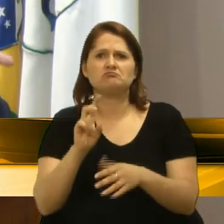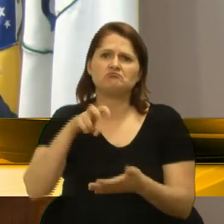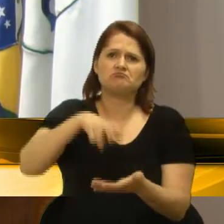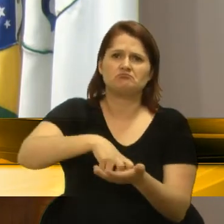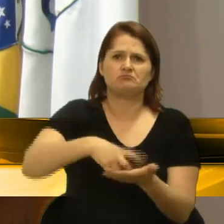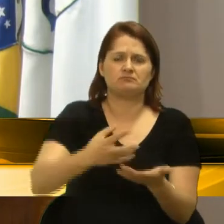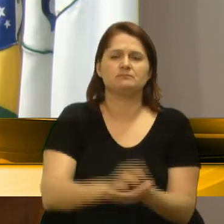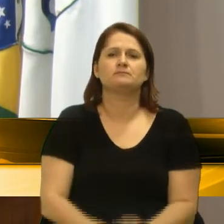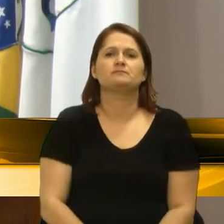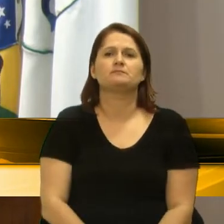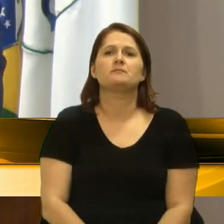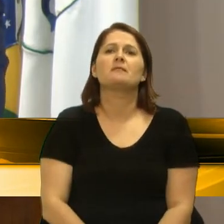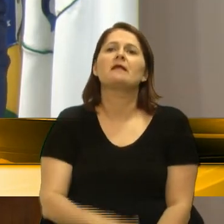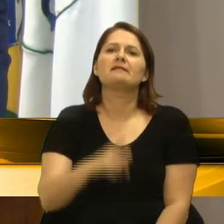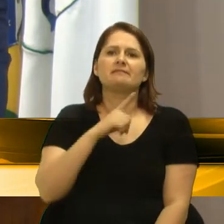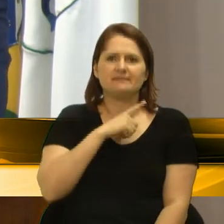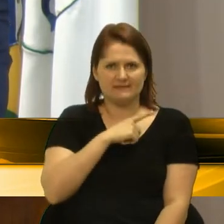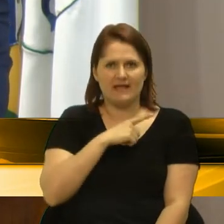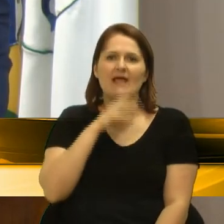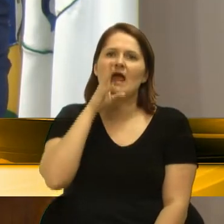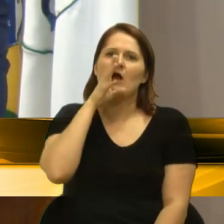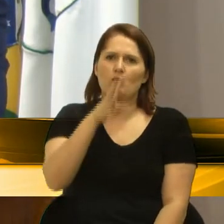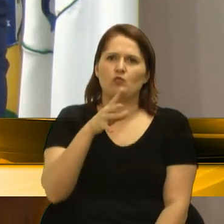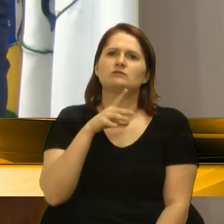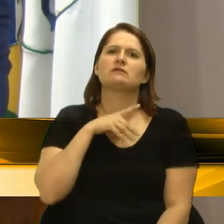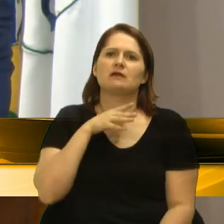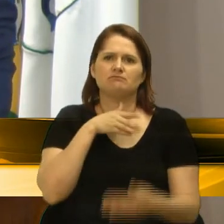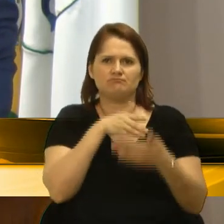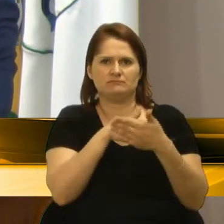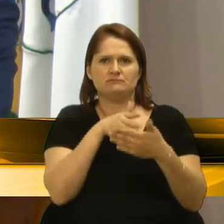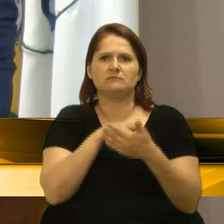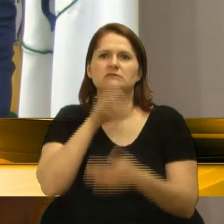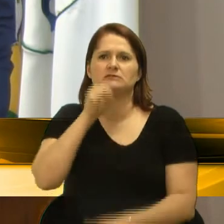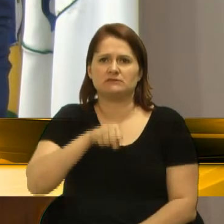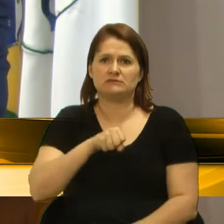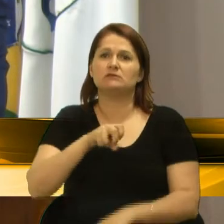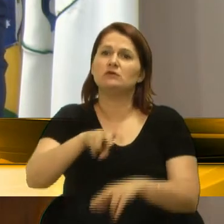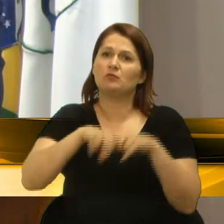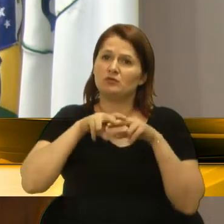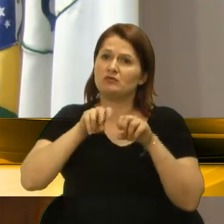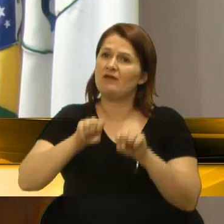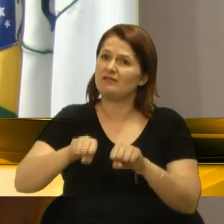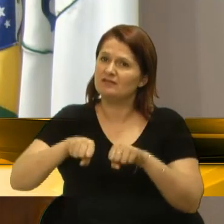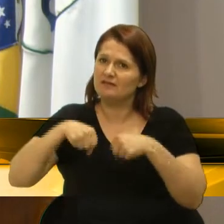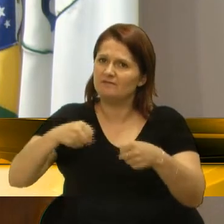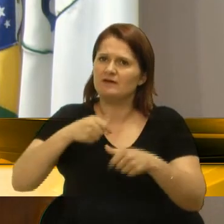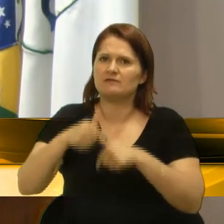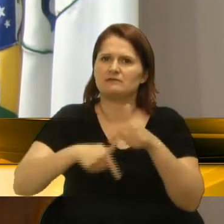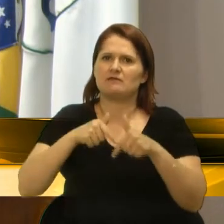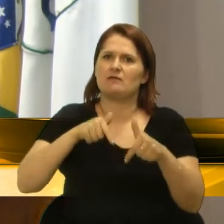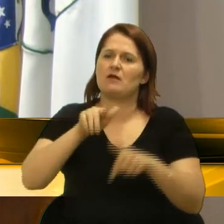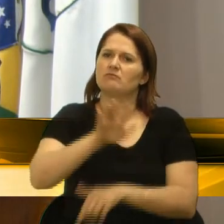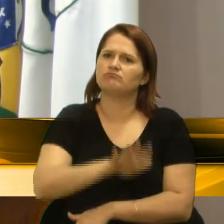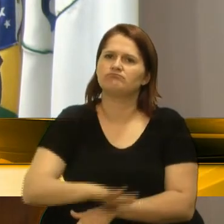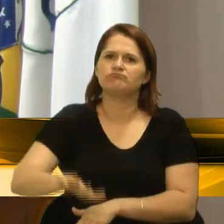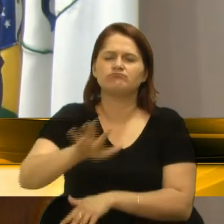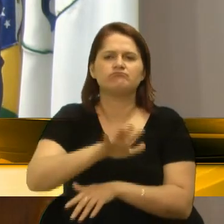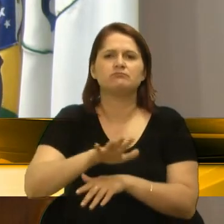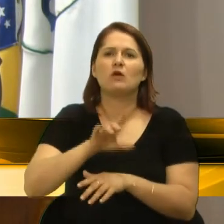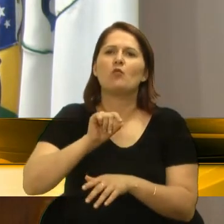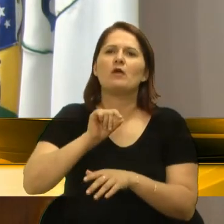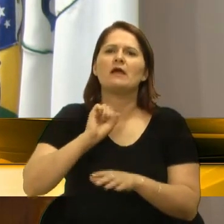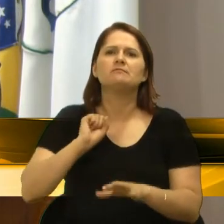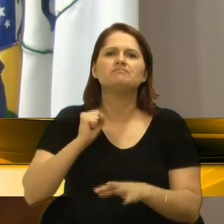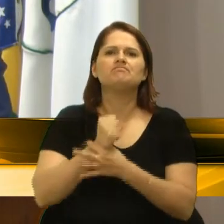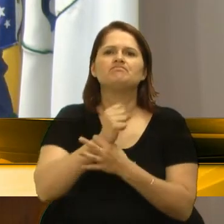nas provas do processo. A defesa atua de forma ampla, na garantia dos direitos do